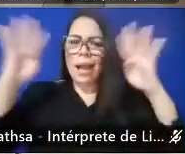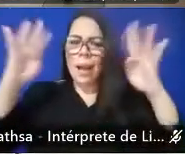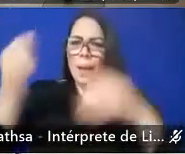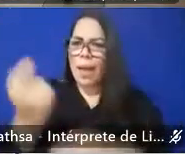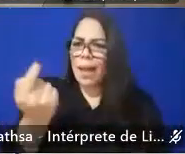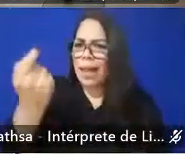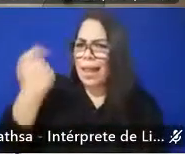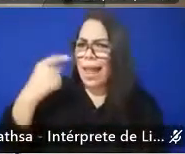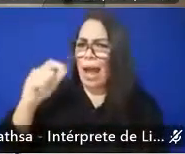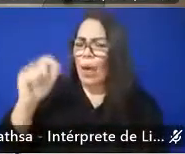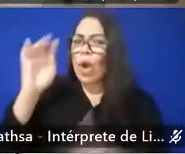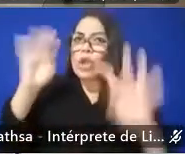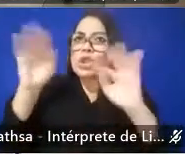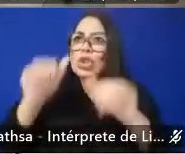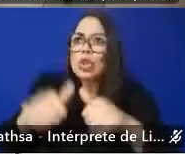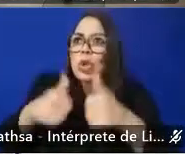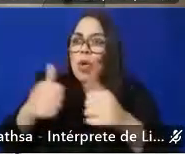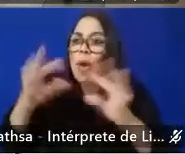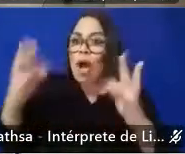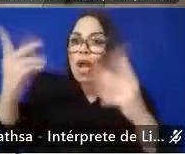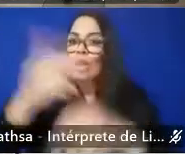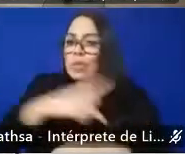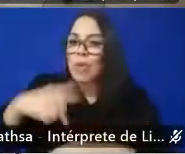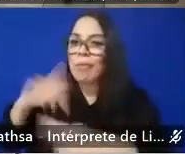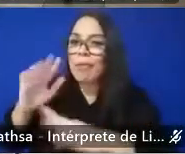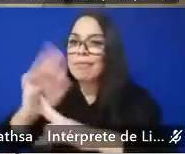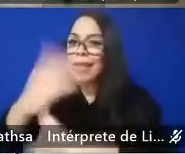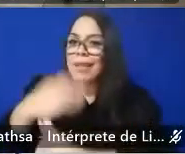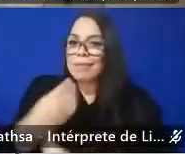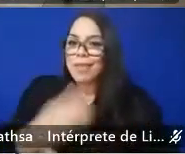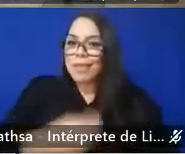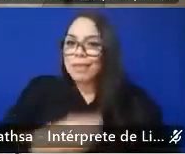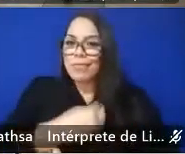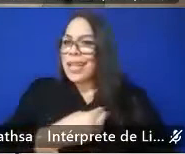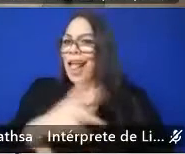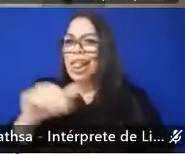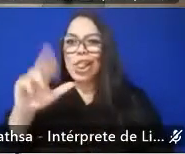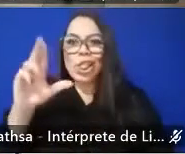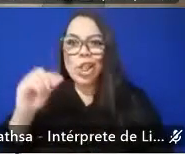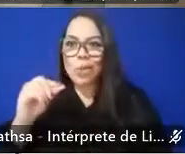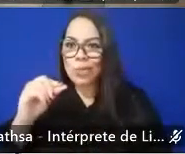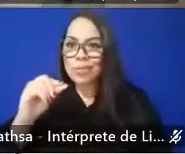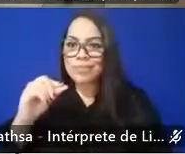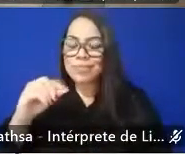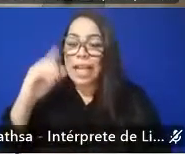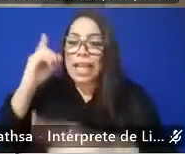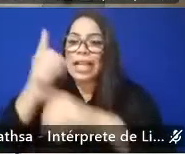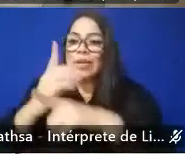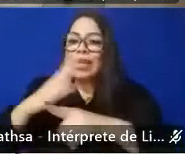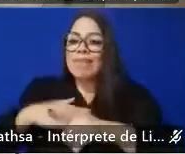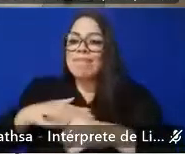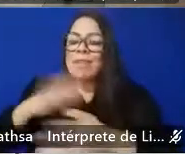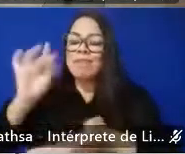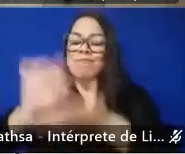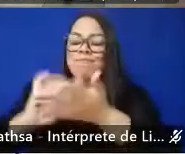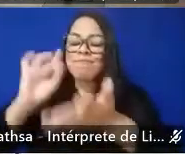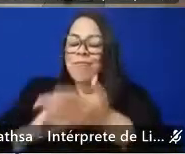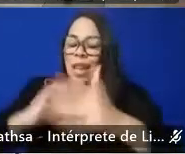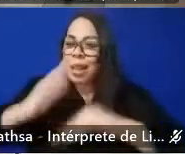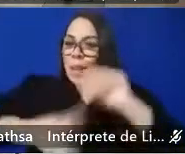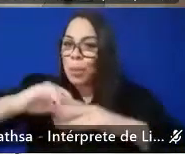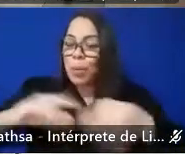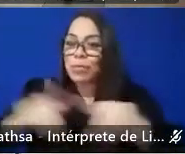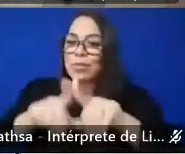dos meus sonhos tudo que Ministério representaria na minha vida o que encontrei minha realização profissional e oportunidade de